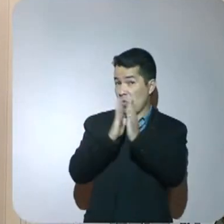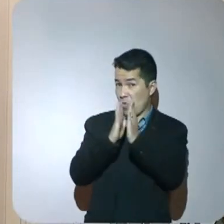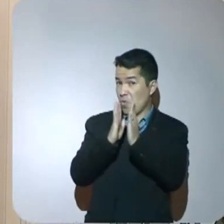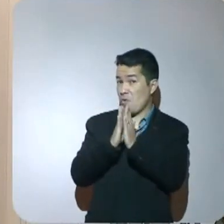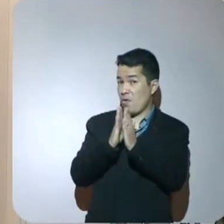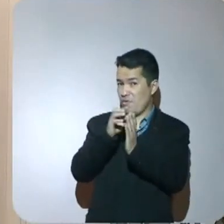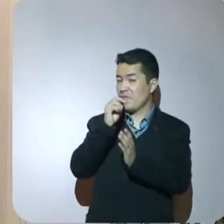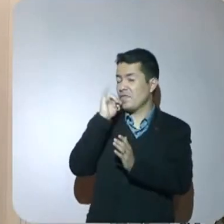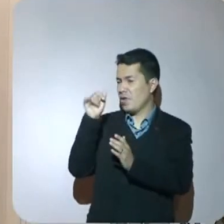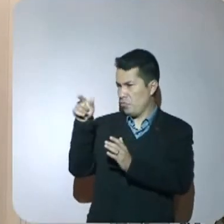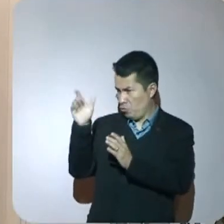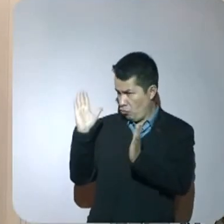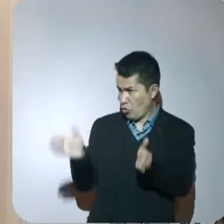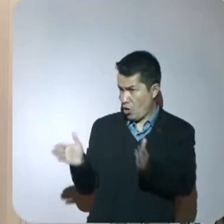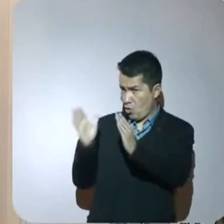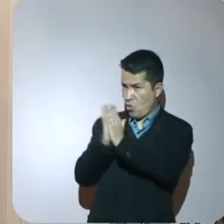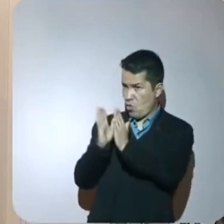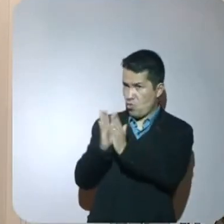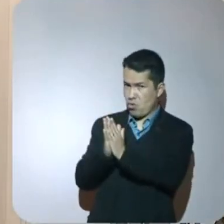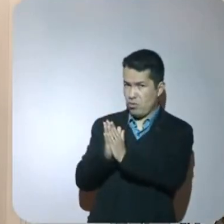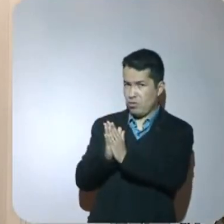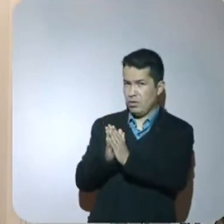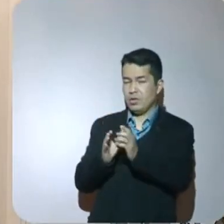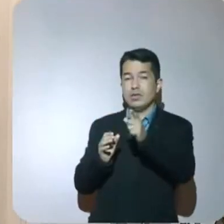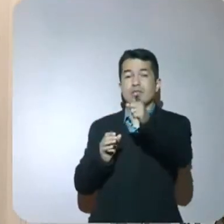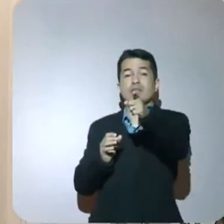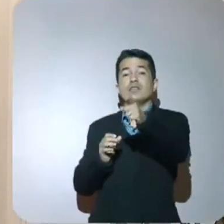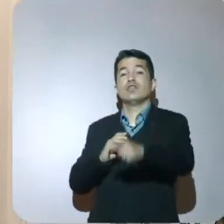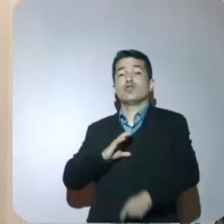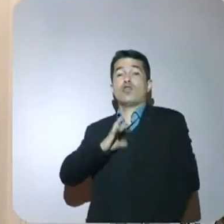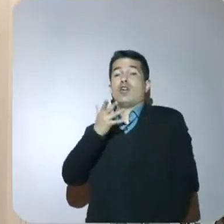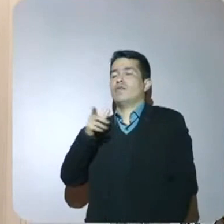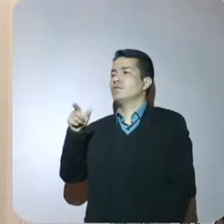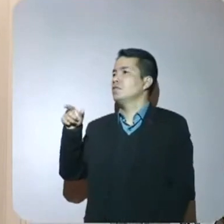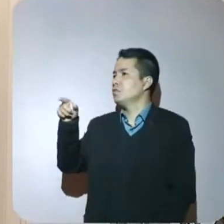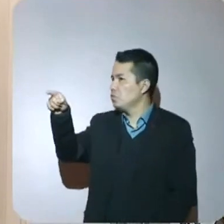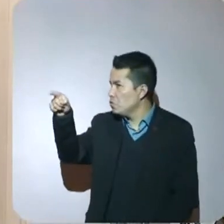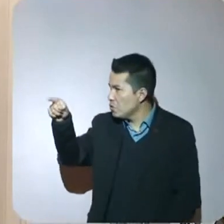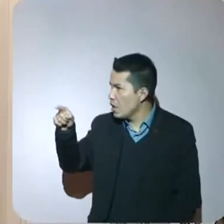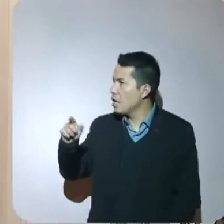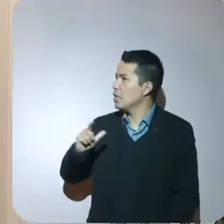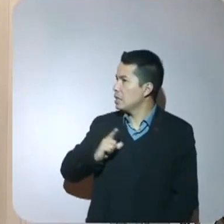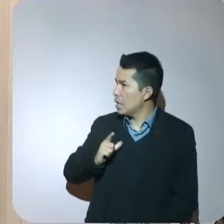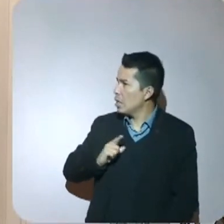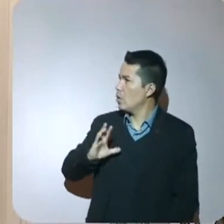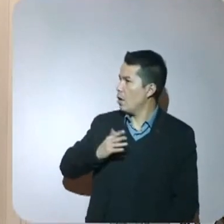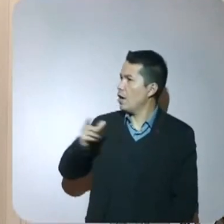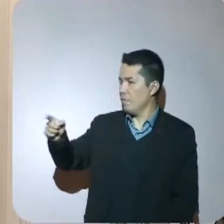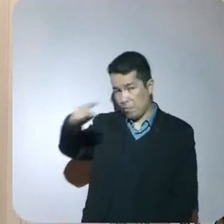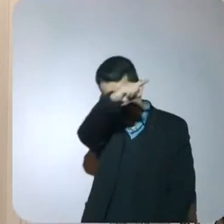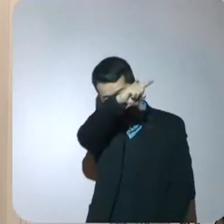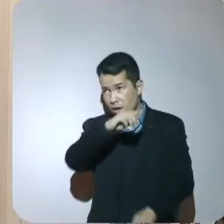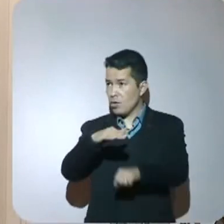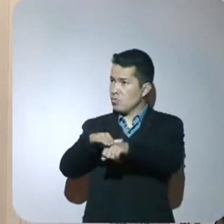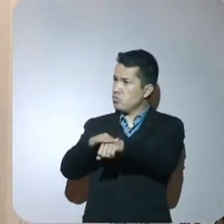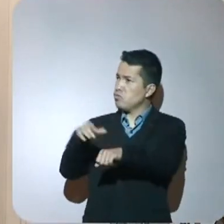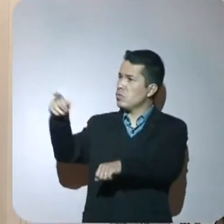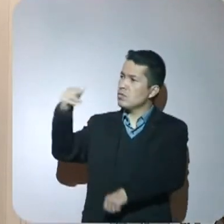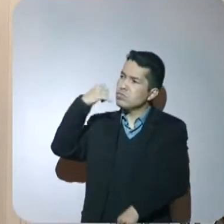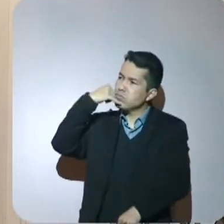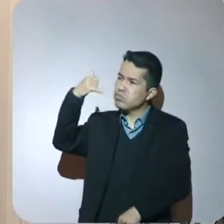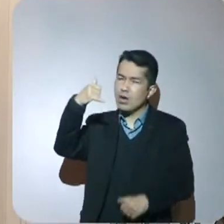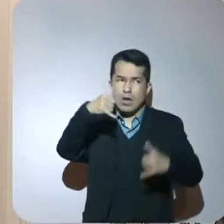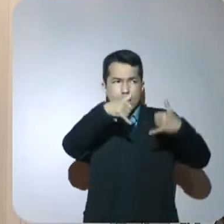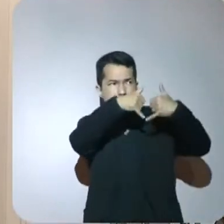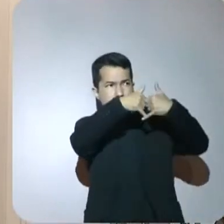você tem alguma coisa contra o teu irmão, vai lá e fala direto com ele. Se por acaso você puder, pega o